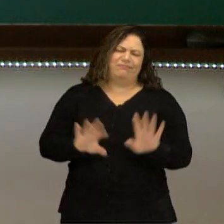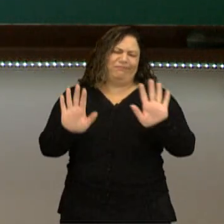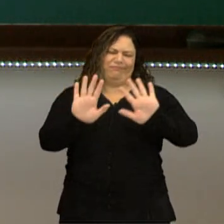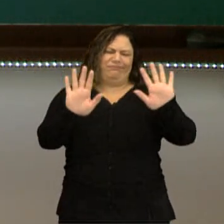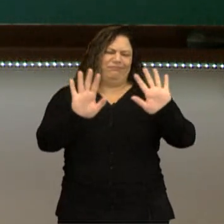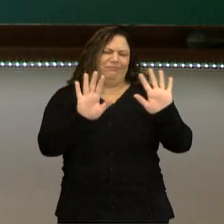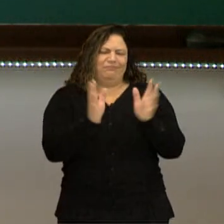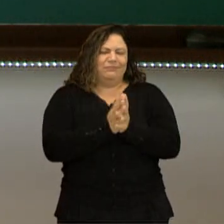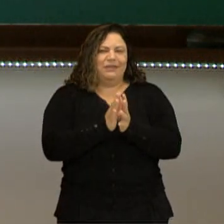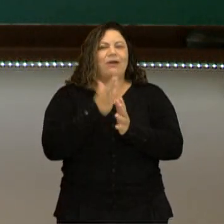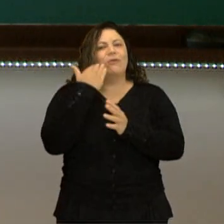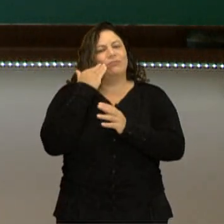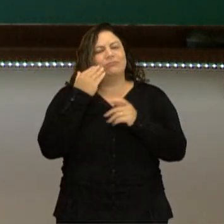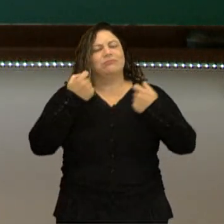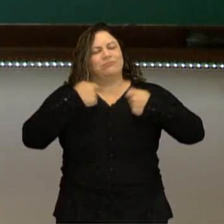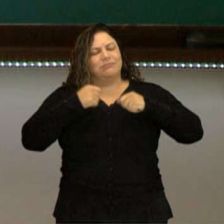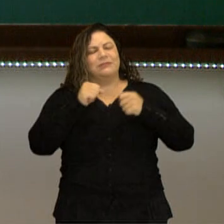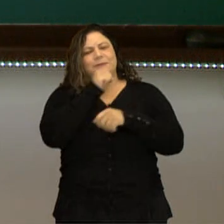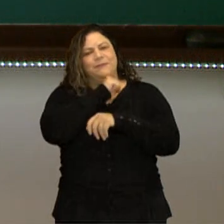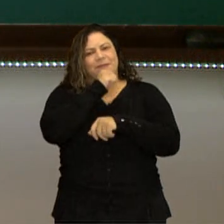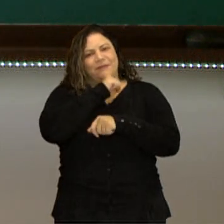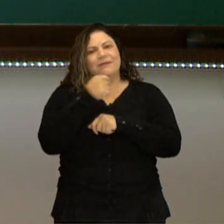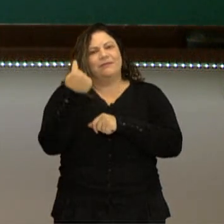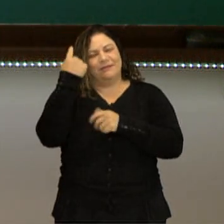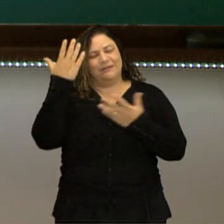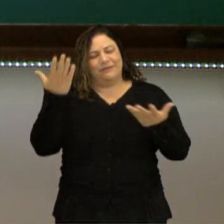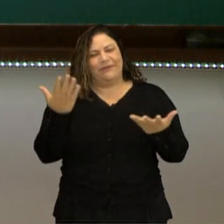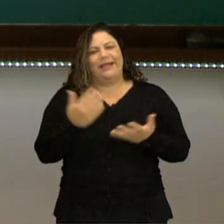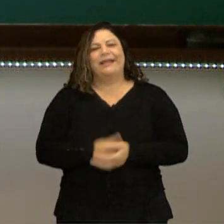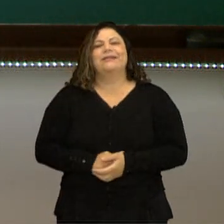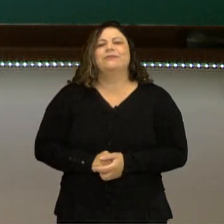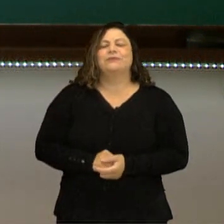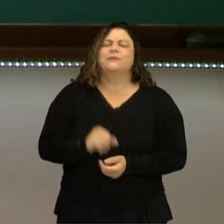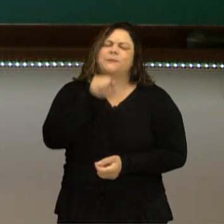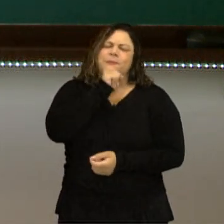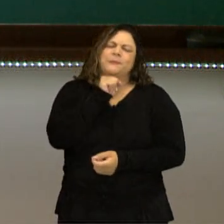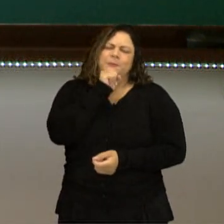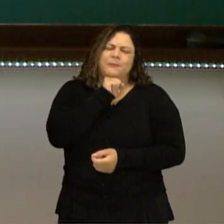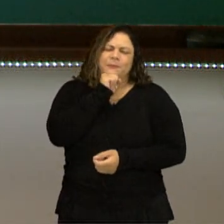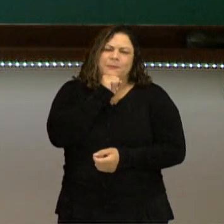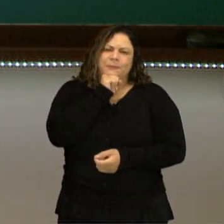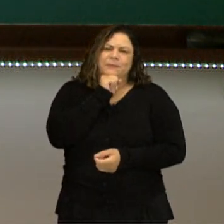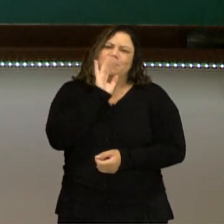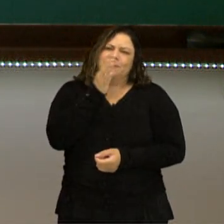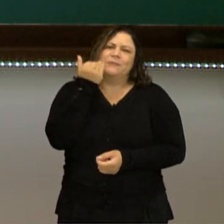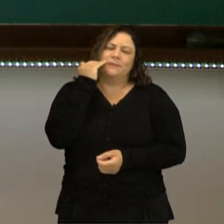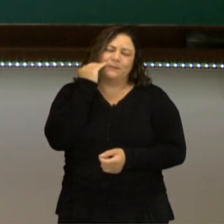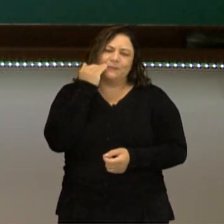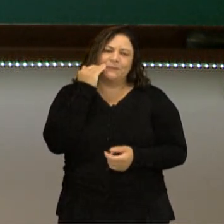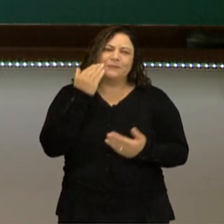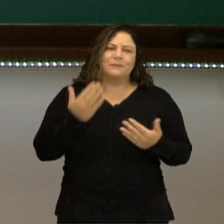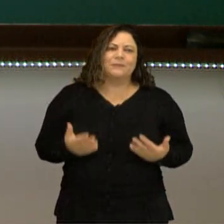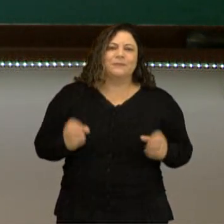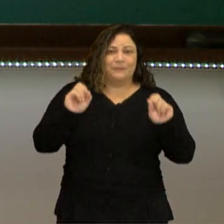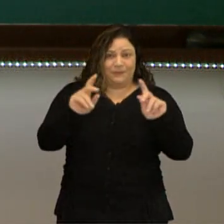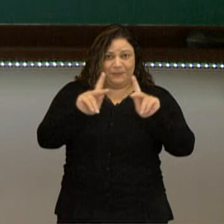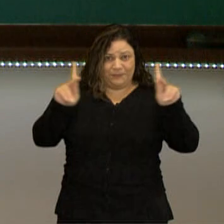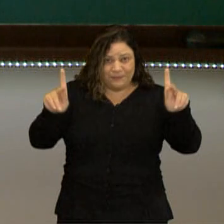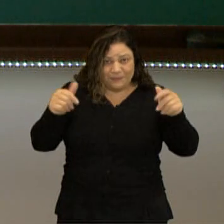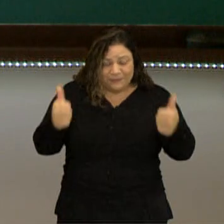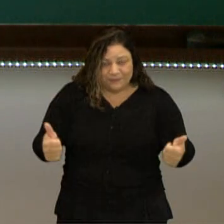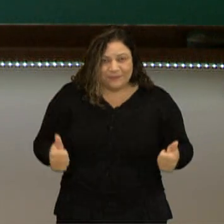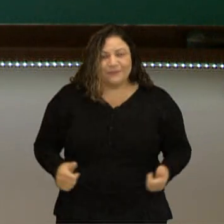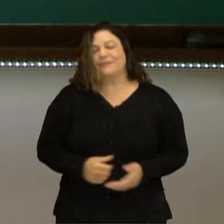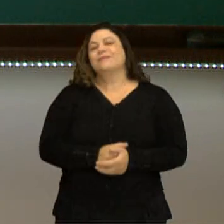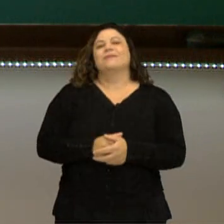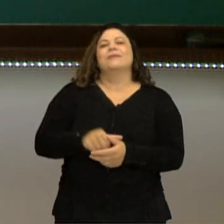entender, que seus avós, que são mais velhos, uma idade mais avançada, não entendam, ok? Então, a gente utiliza uma linguagem